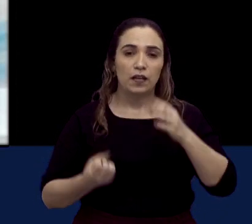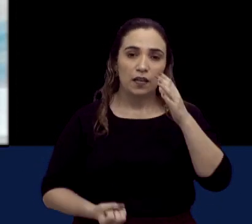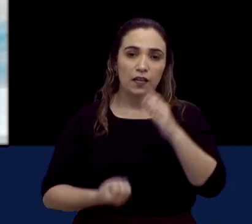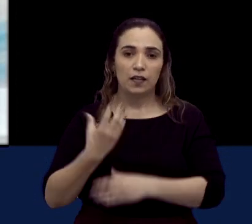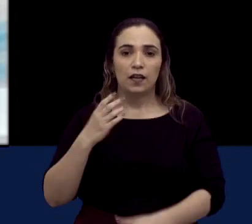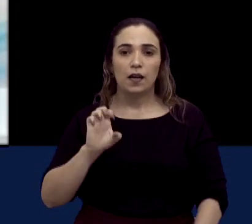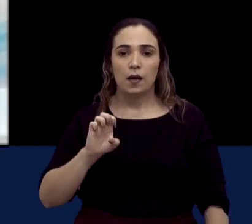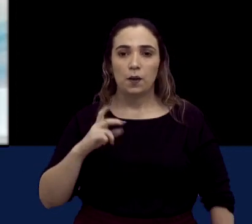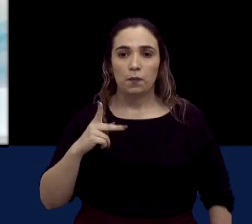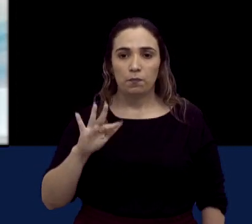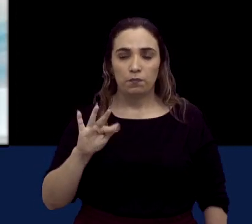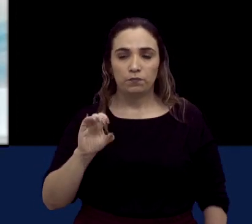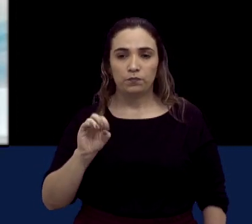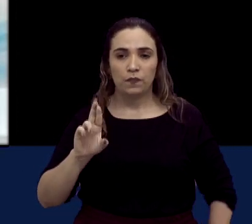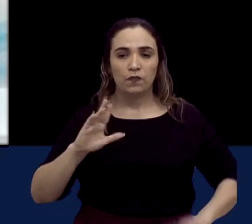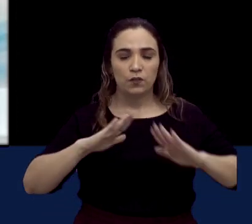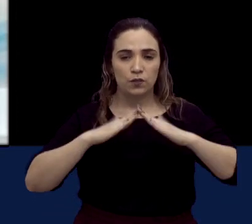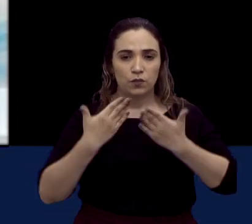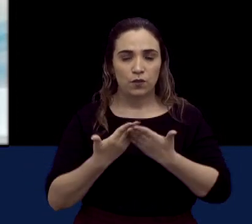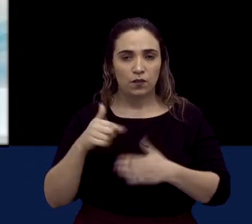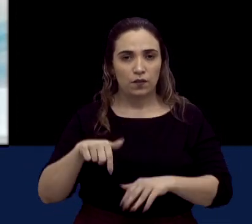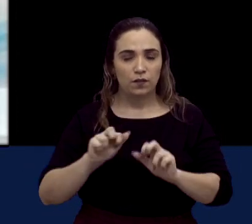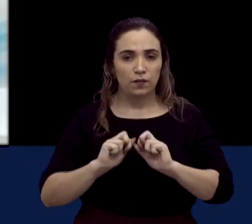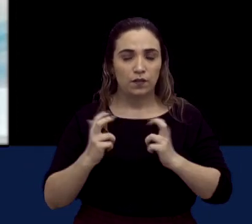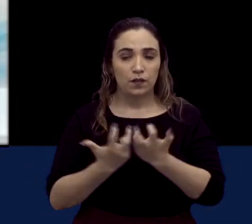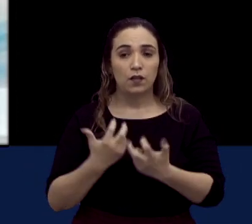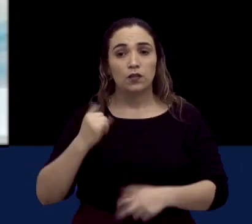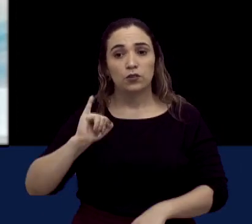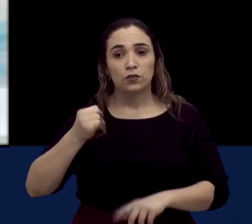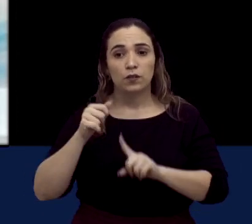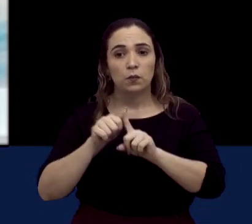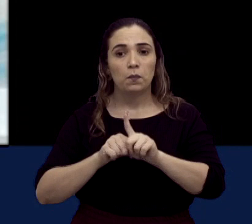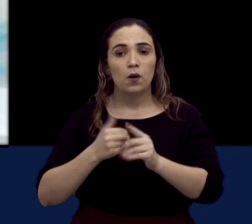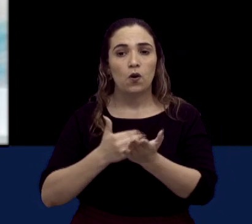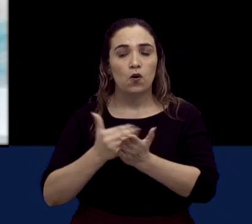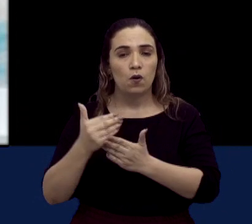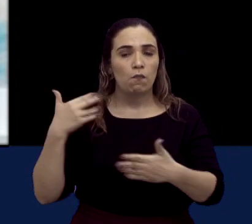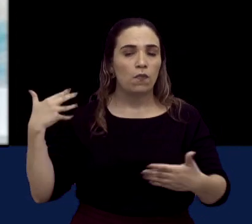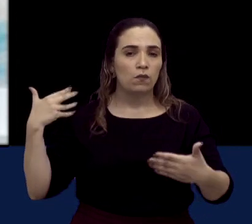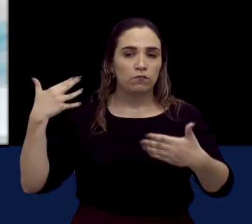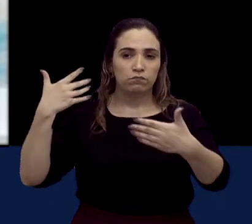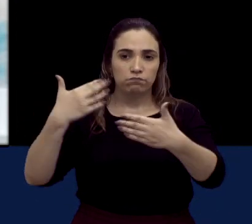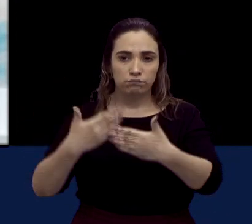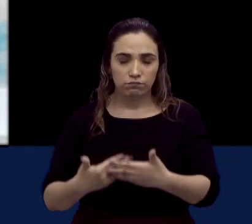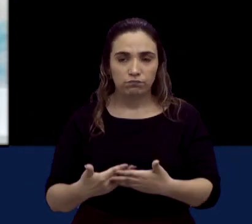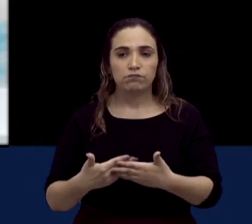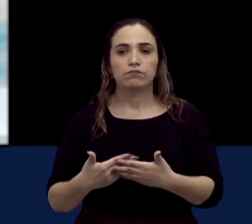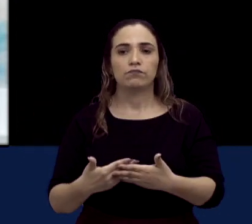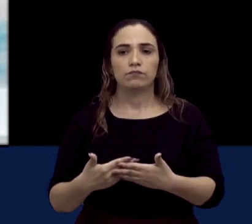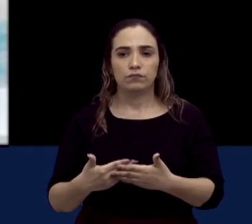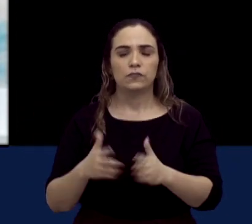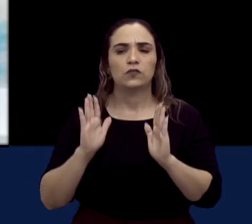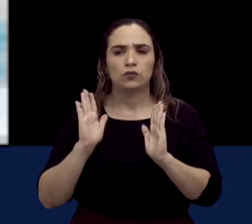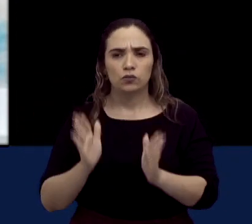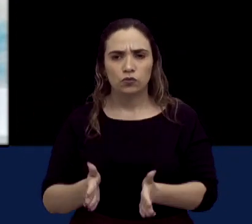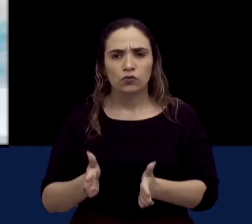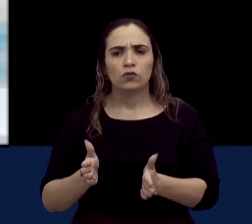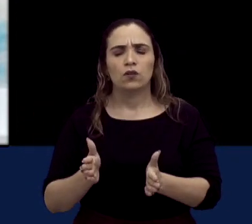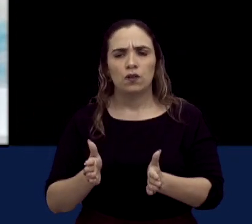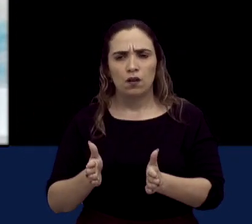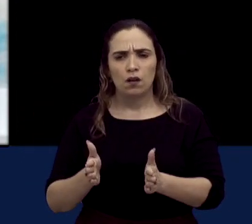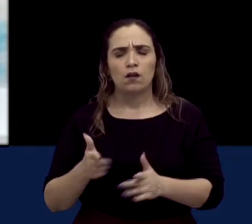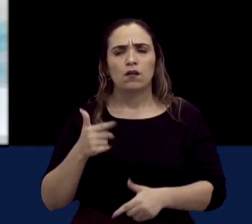do Parlamento, e desde janeiro estou aqui, e a gente já tem feito muitas coisas